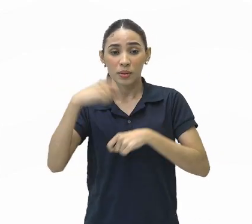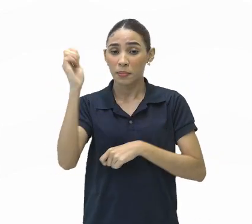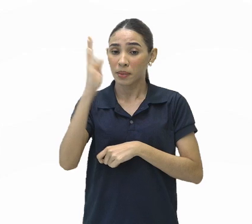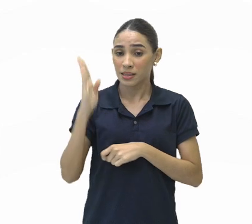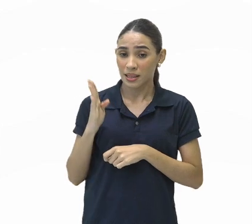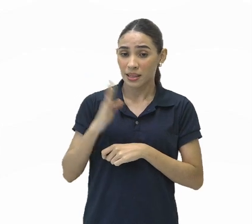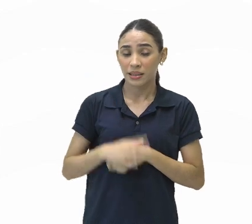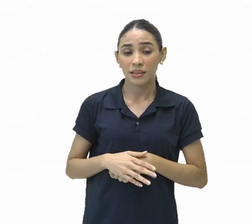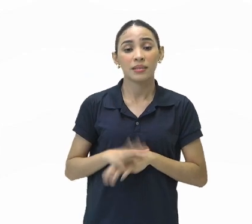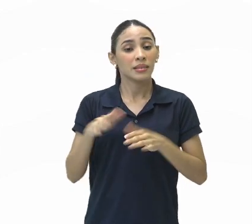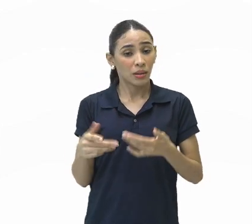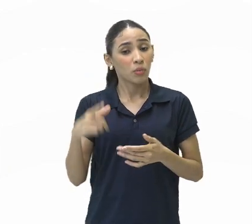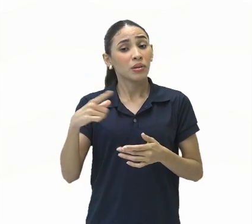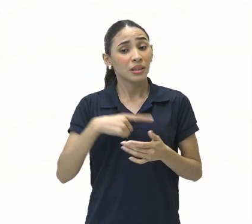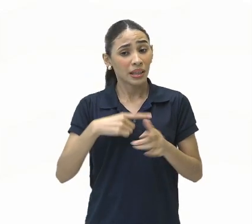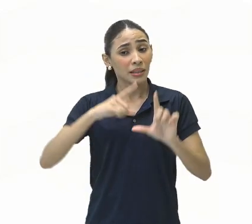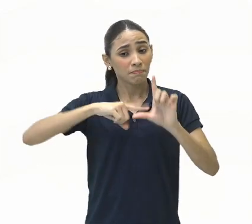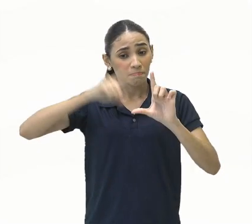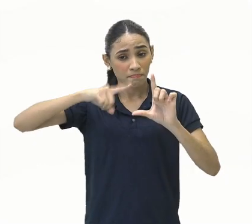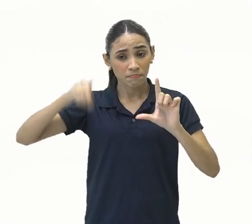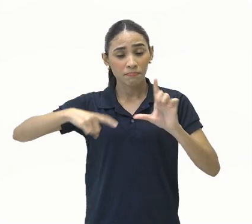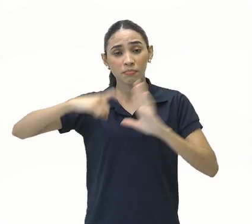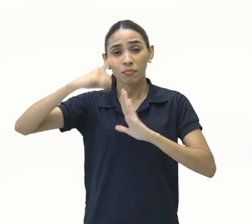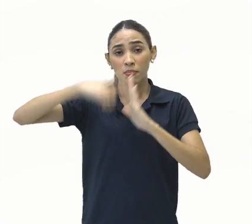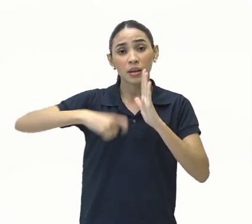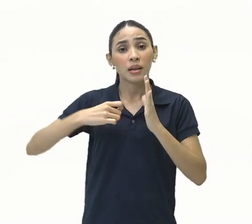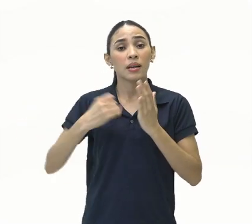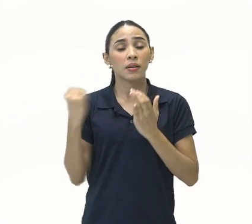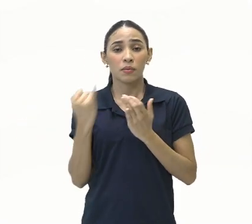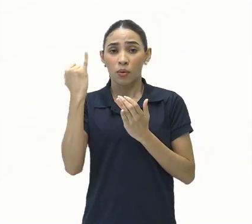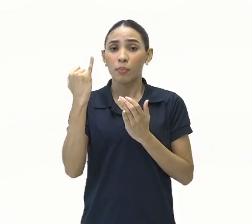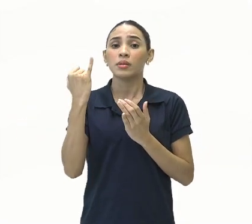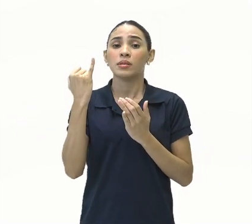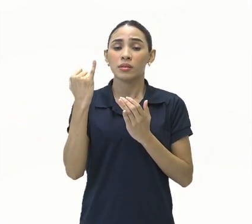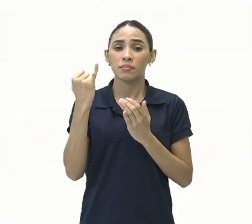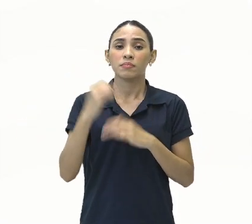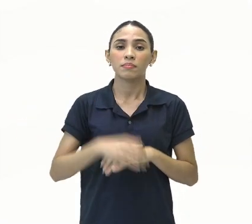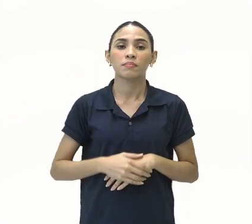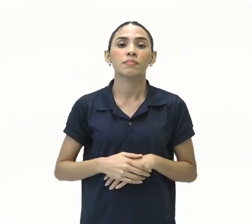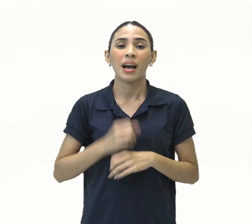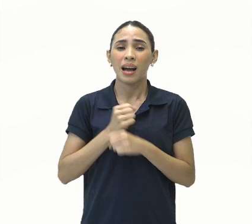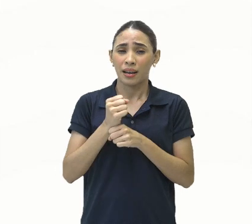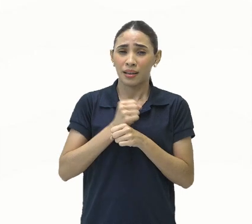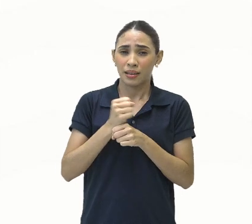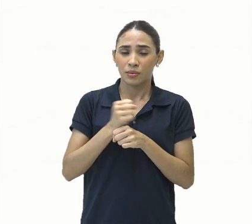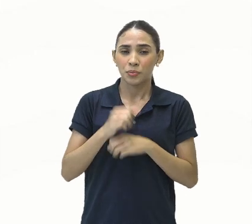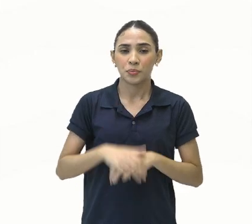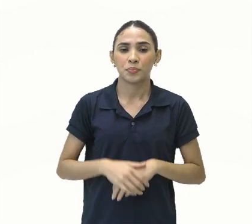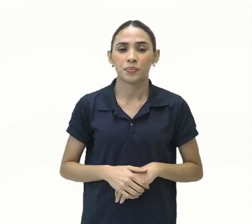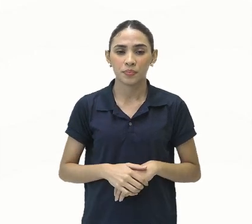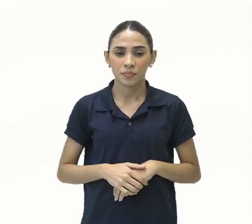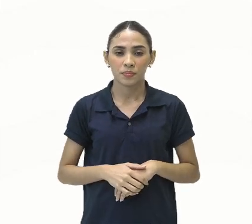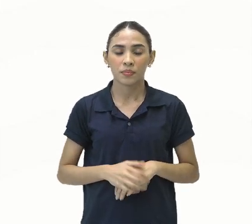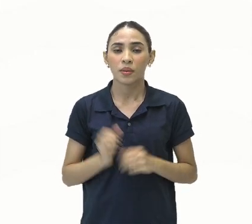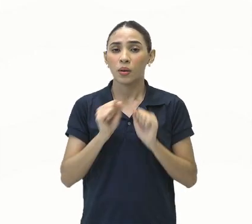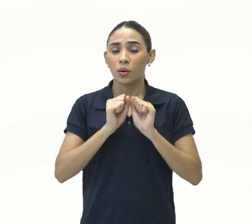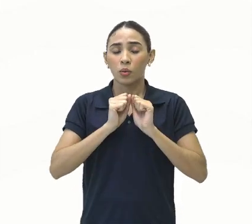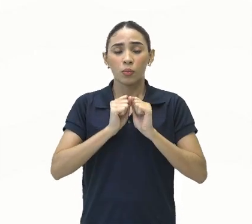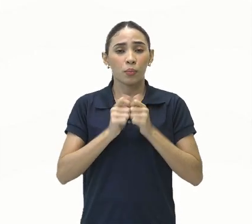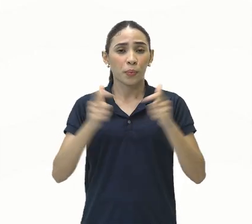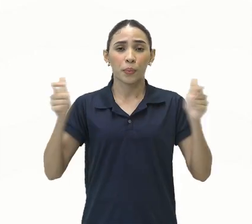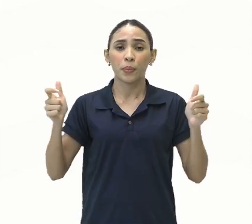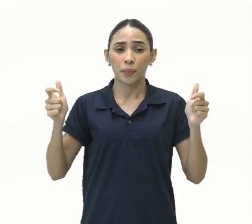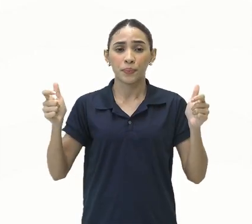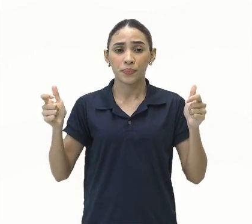brasileira, né? A gente tem dados concretos de que houve recentemente, né, nos últimos anos, uma expansão nesse